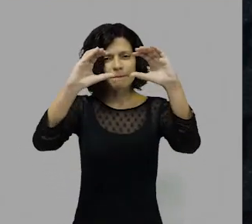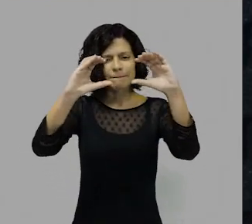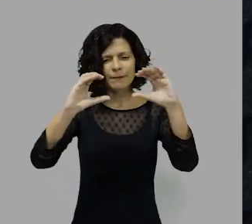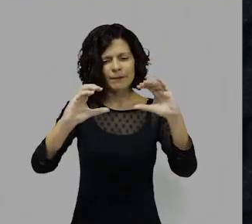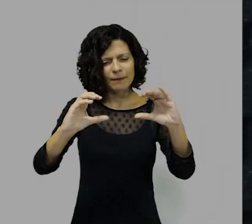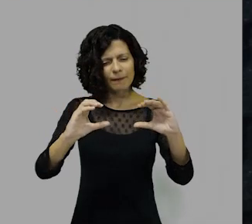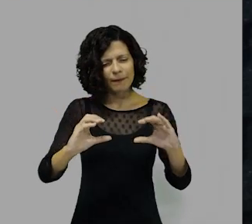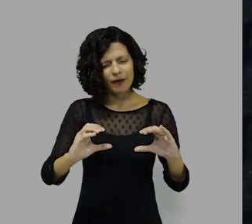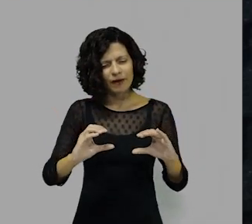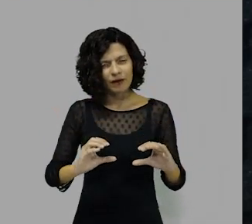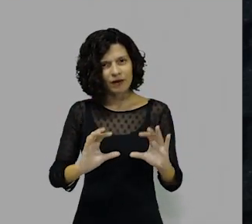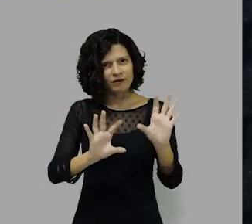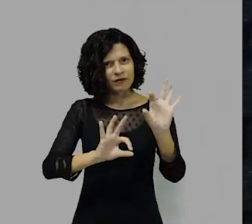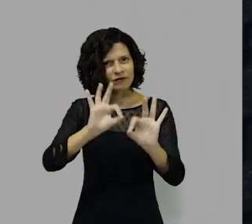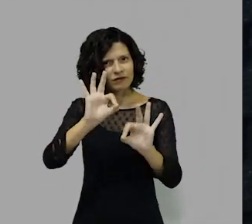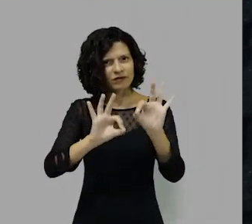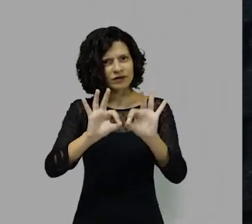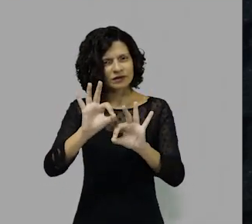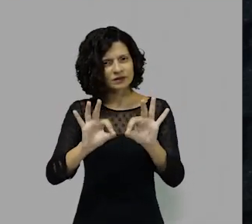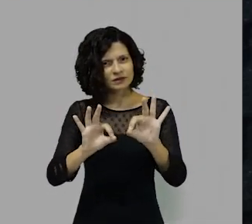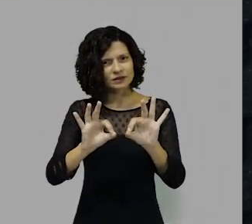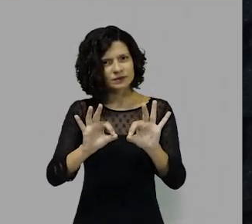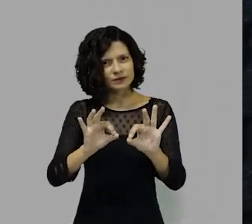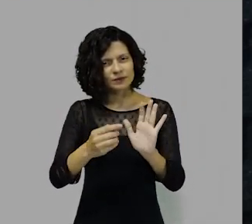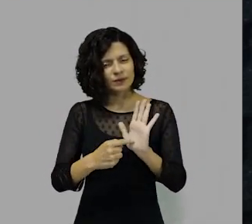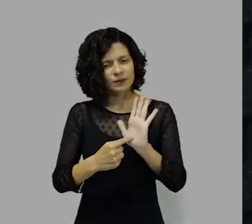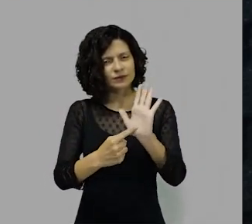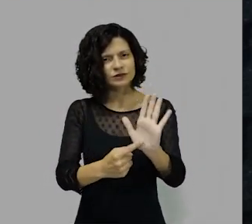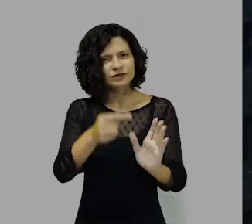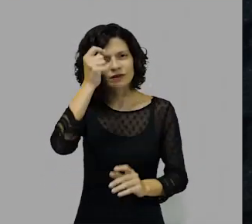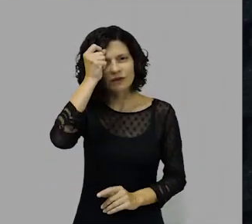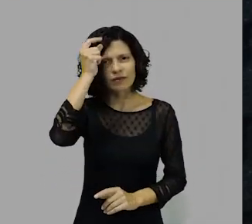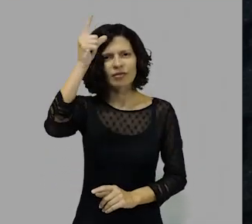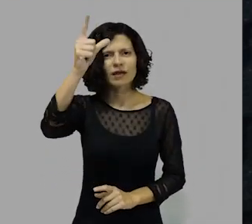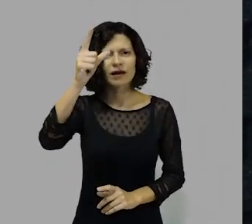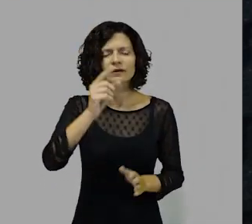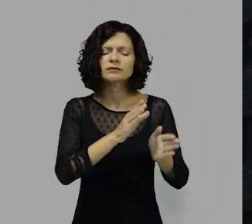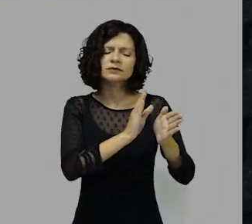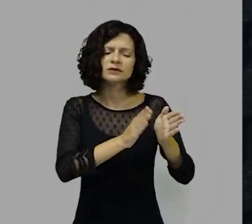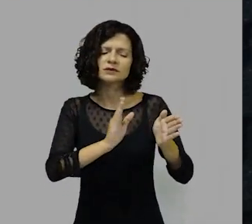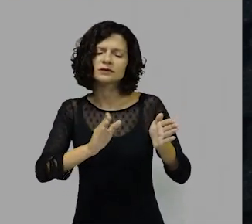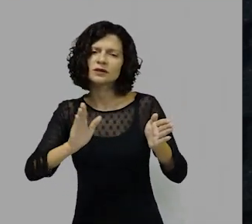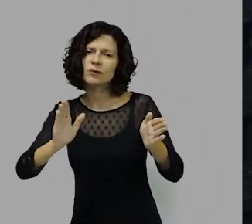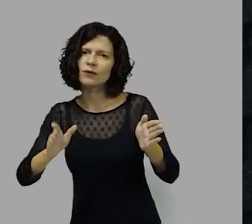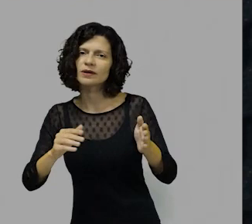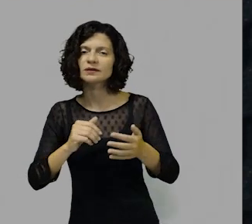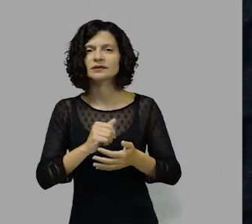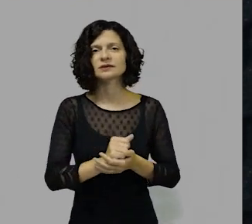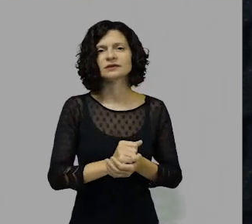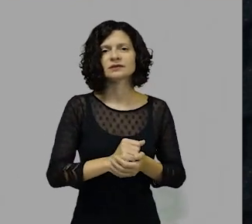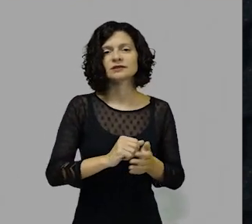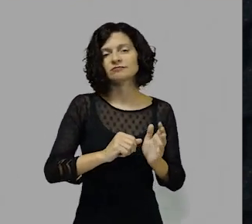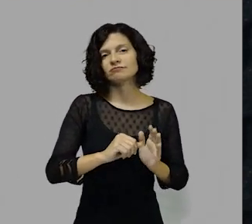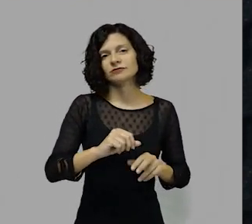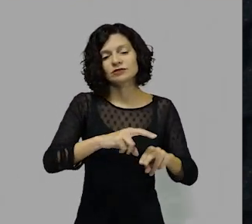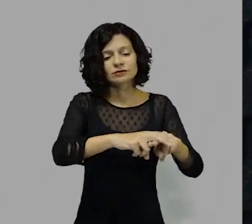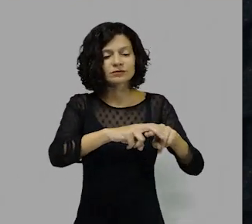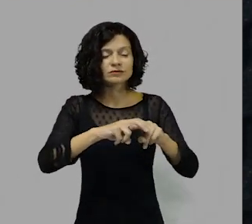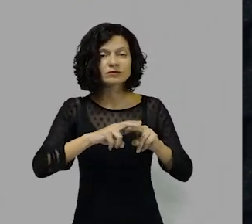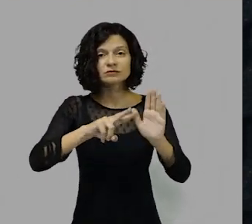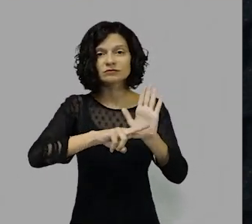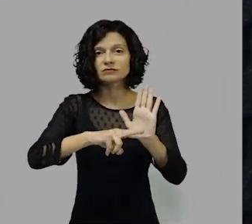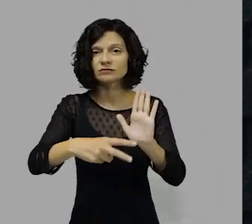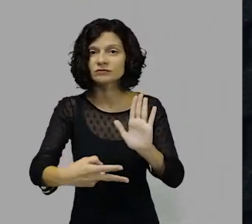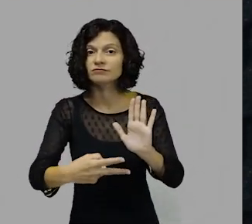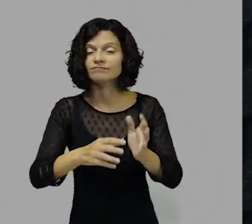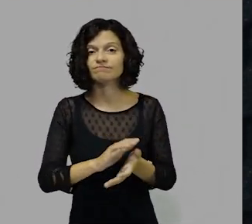texto, transmitindo certas ideias. Ideia de sequência, de enumeração, de causa e efeito, de